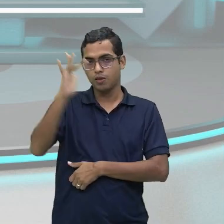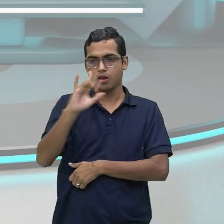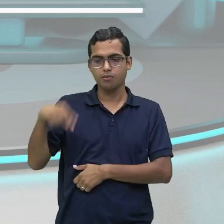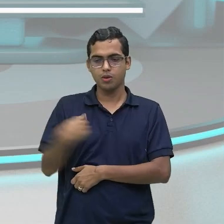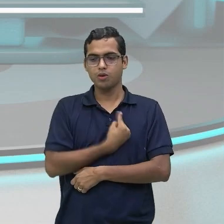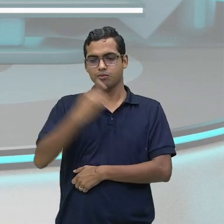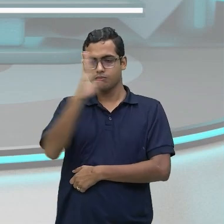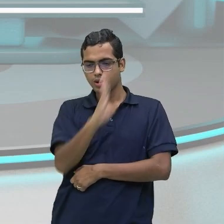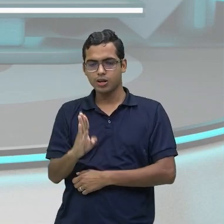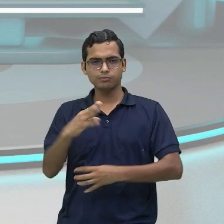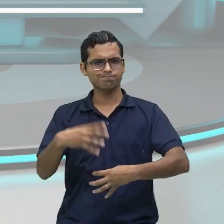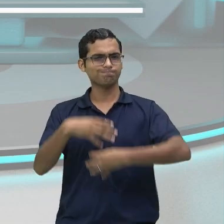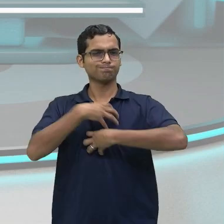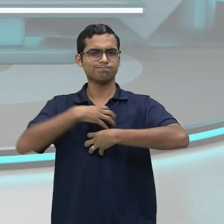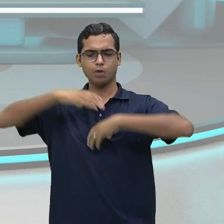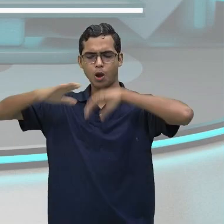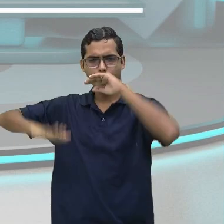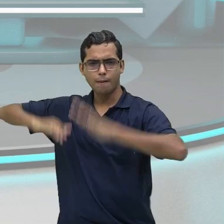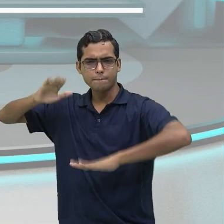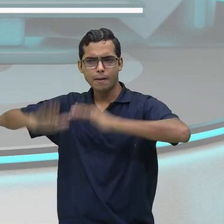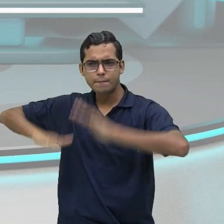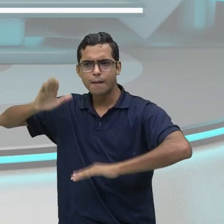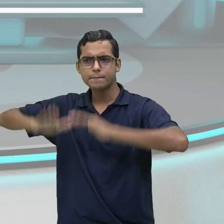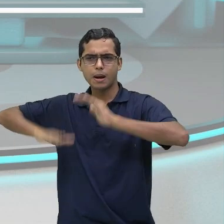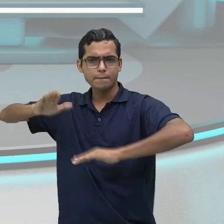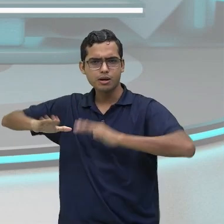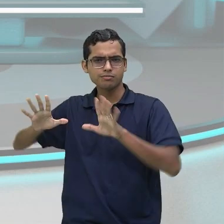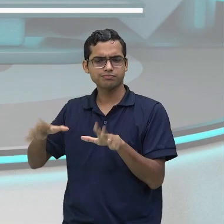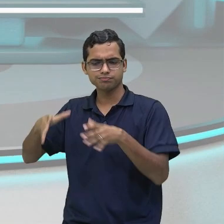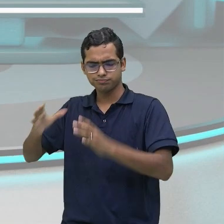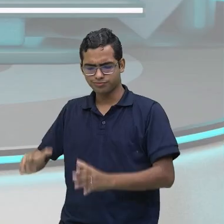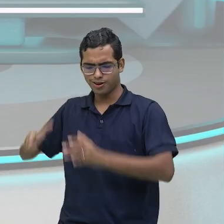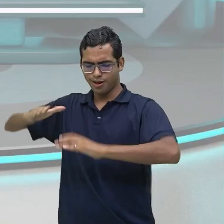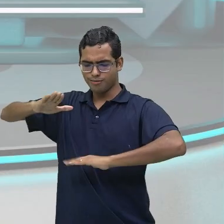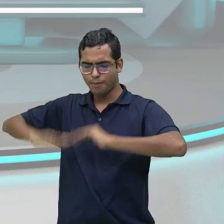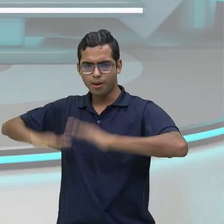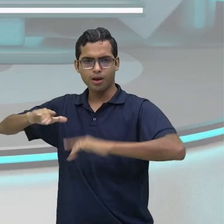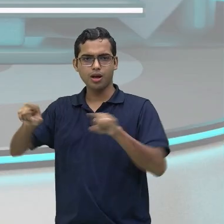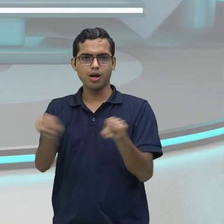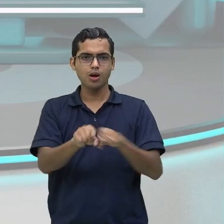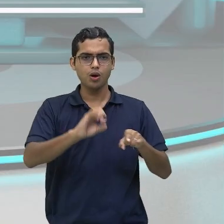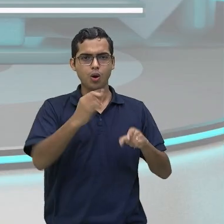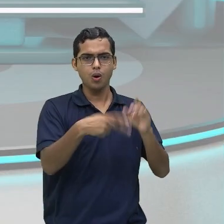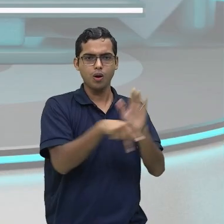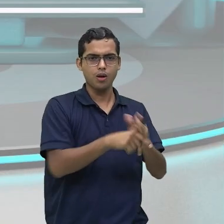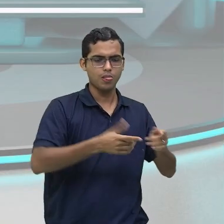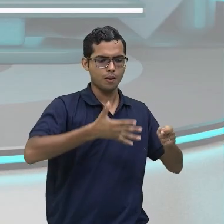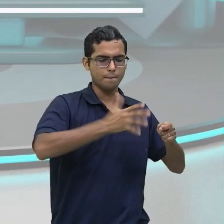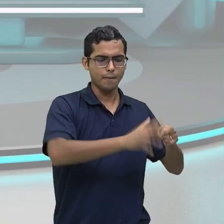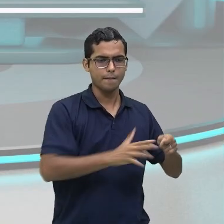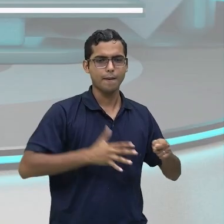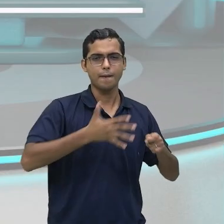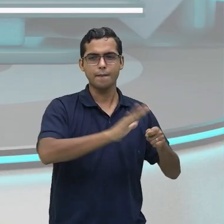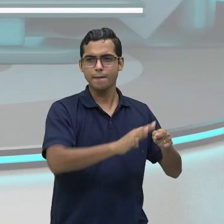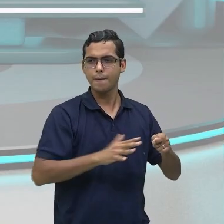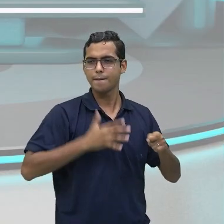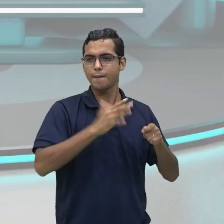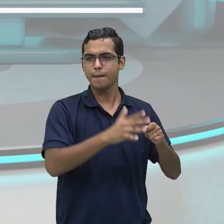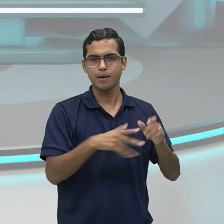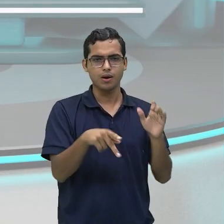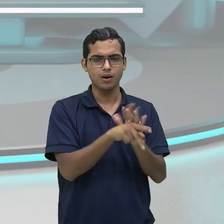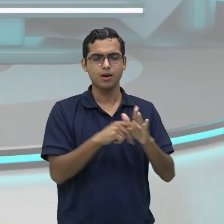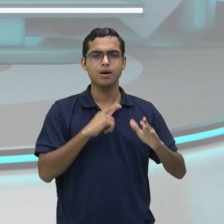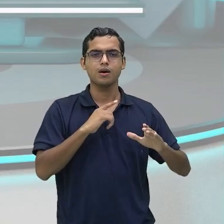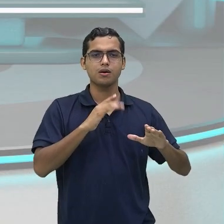sente. É um batuque do tambor que mexe com você, é uma coisinha do pandeiro que faz você querer fazer um passinho, é